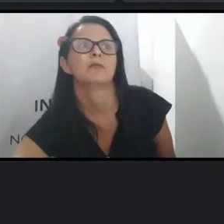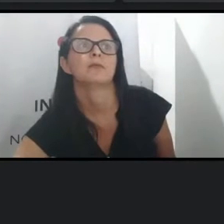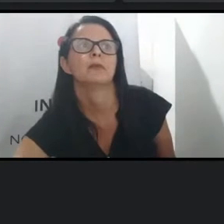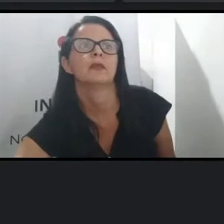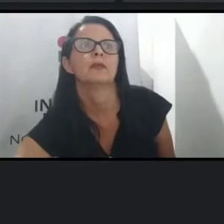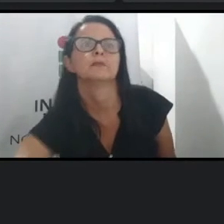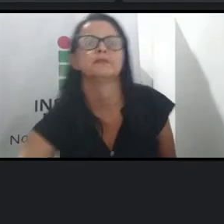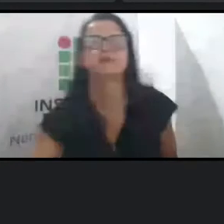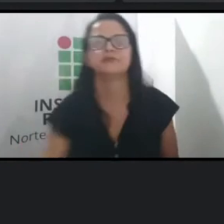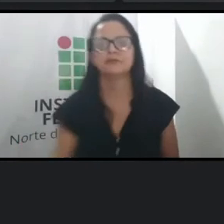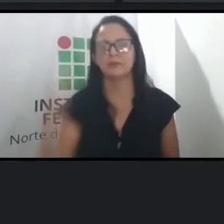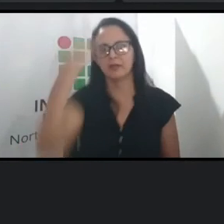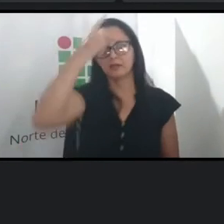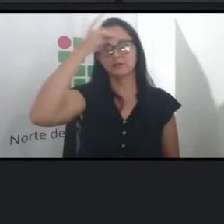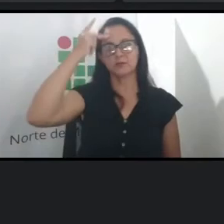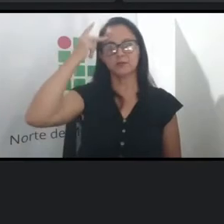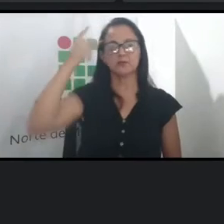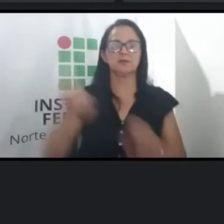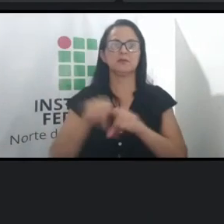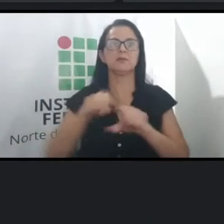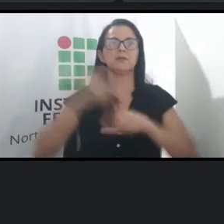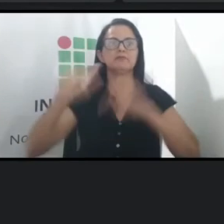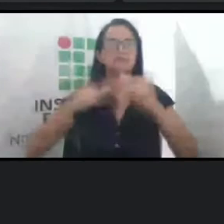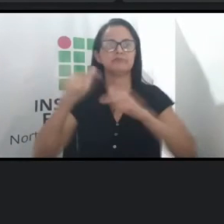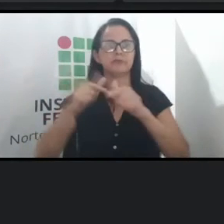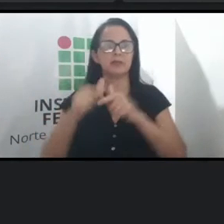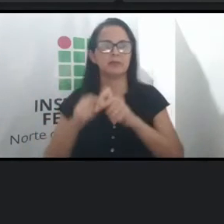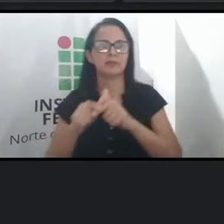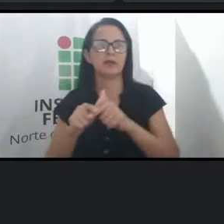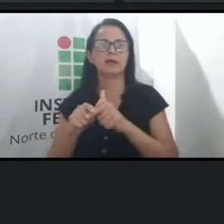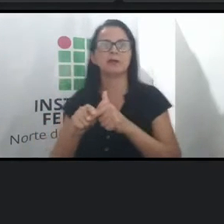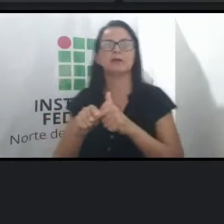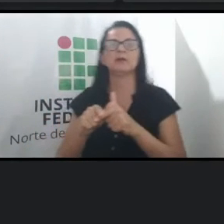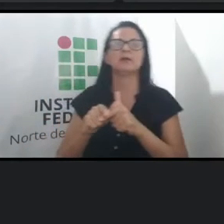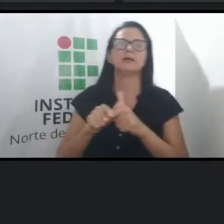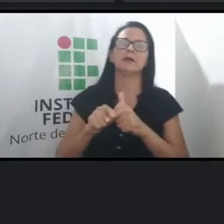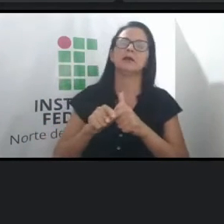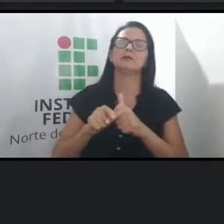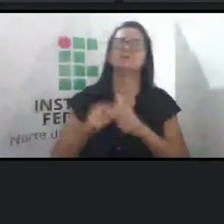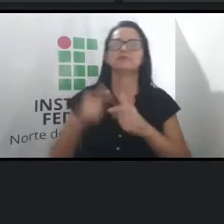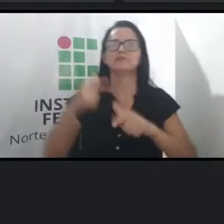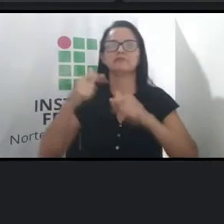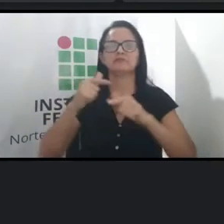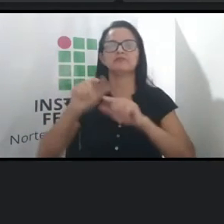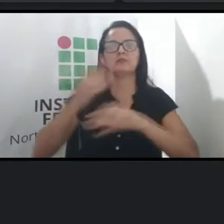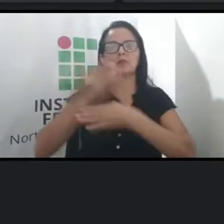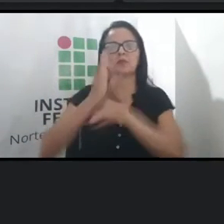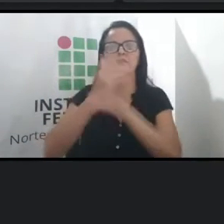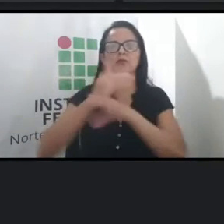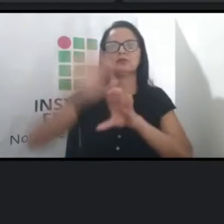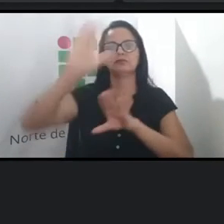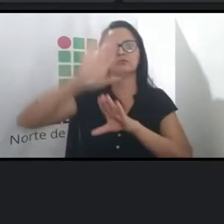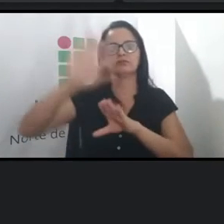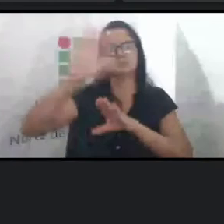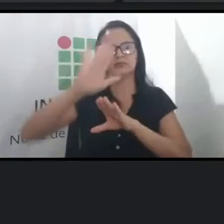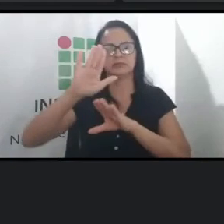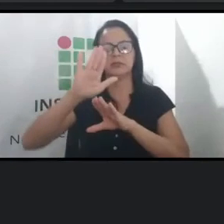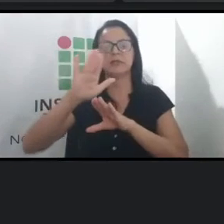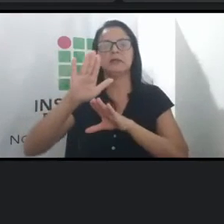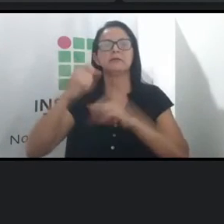aumentar a zona o quê? A zona livre. Porque se eu coloco uma barreira, eu dificulto o